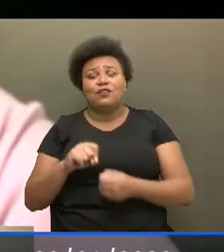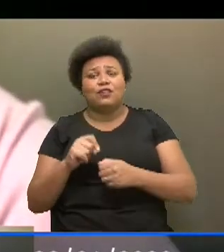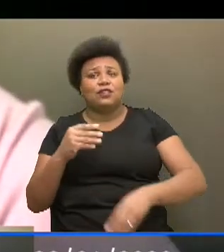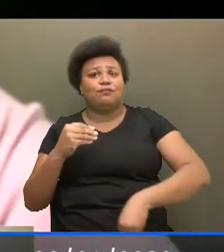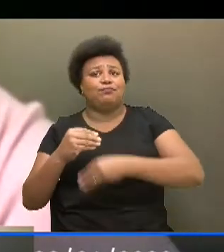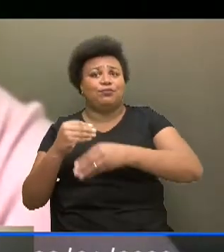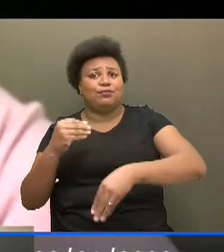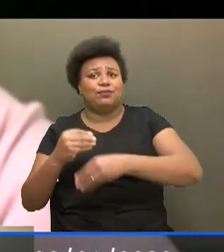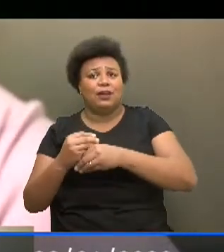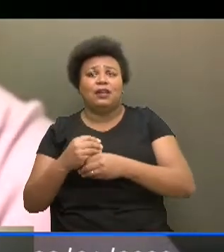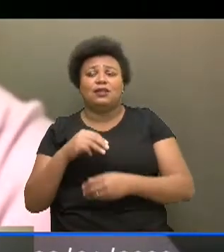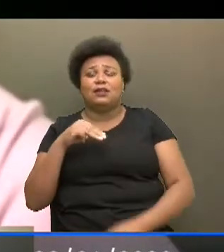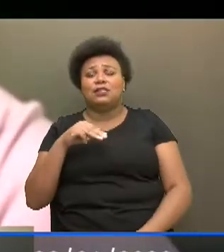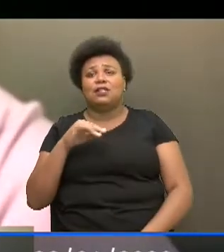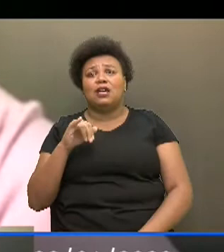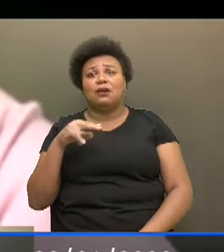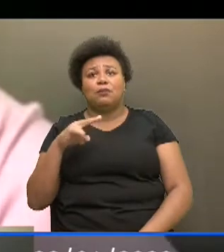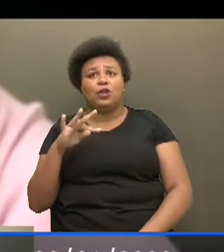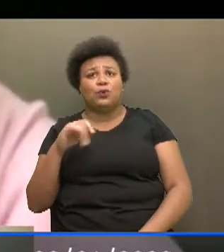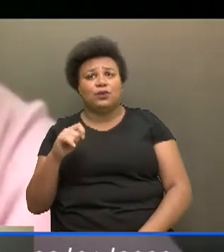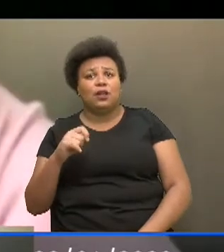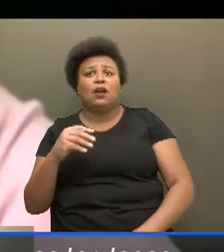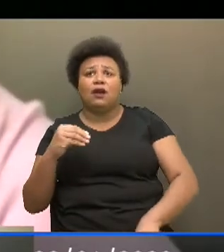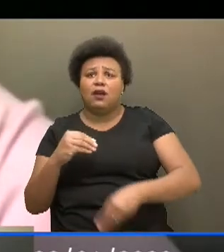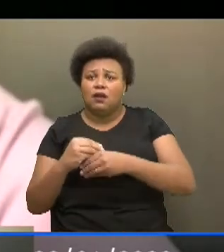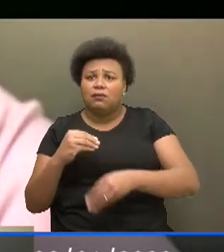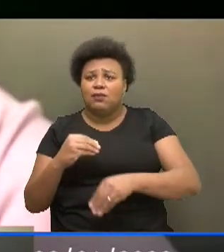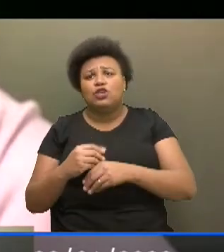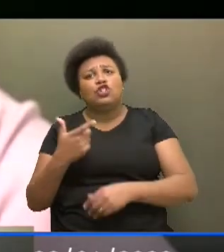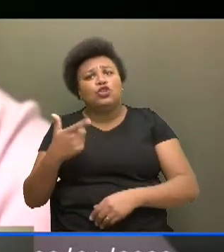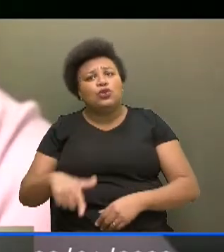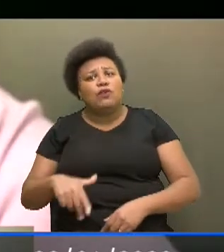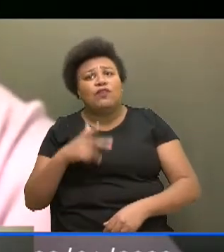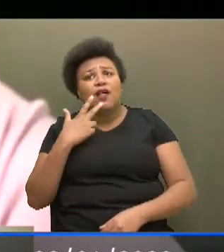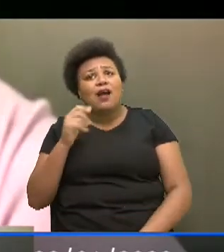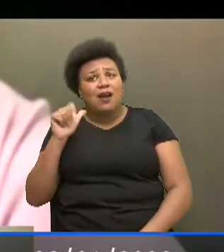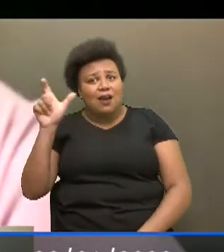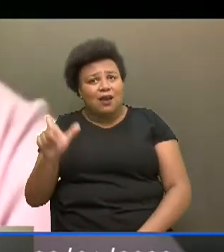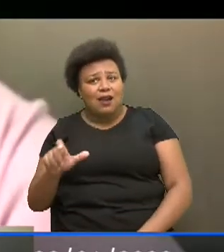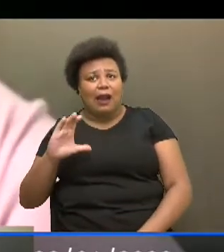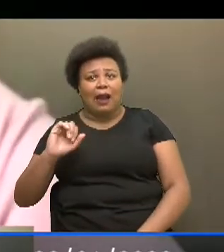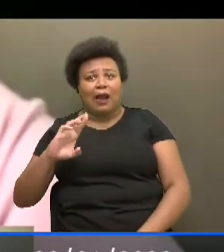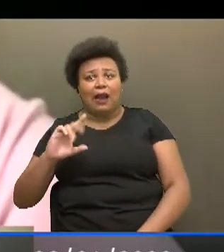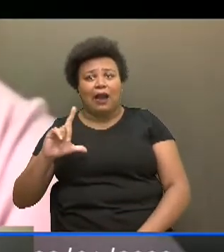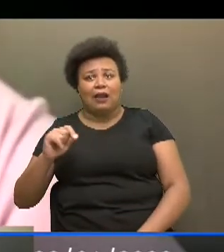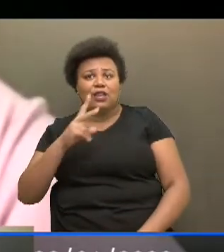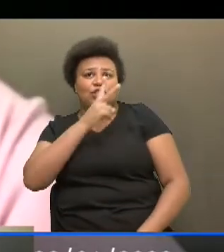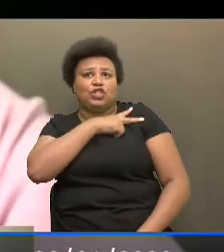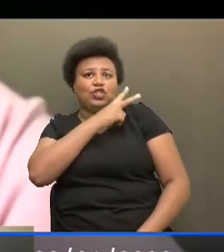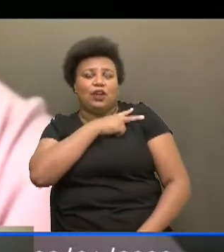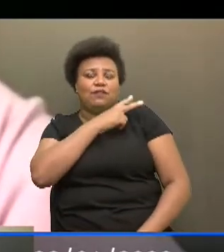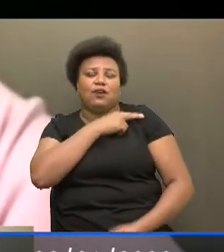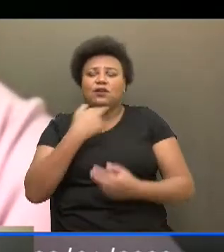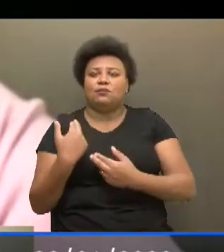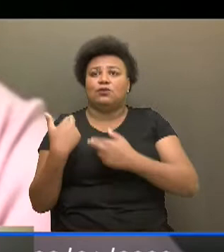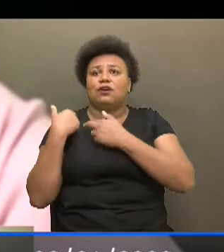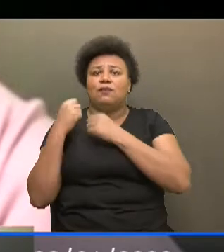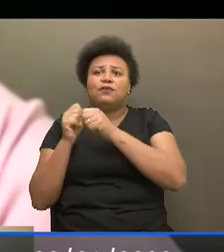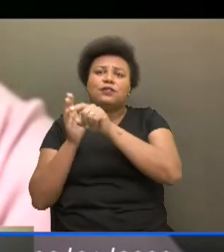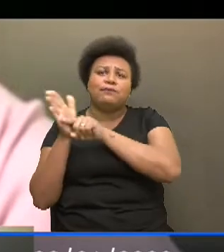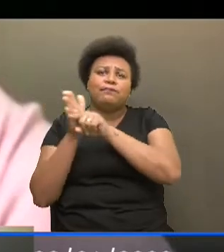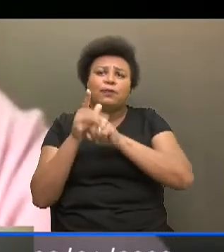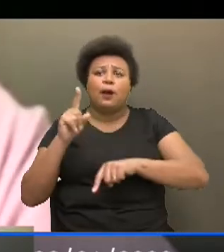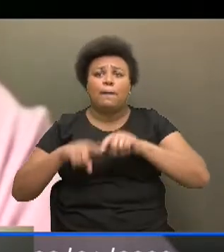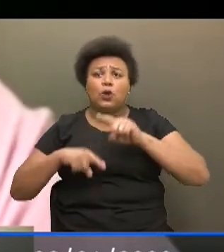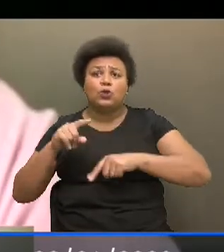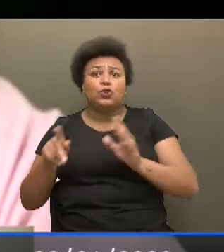contribuição a essa minuta, uma contribuição, e novamente volto a ressaltar que a Carla é a chefe da divisão que hoje faz a inspeção de produtos